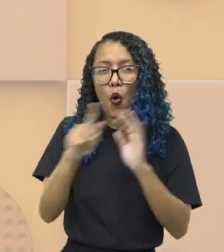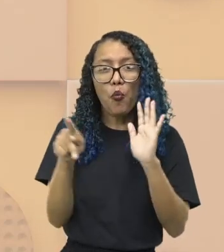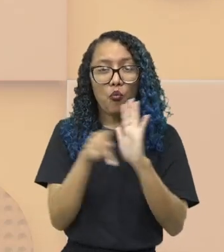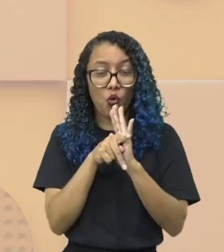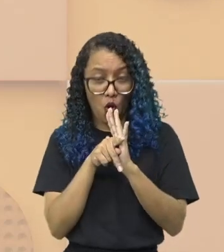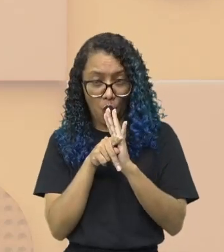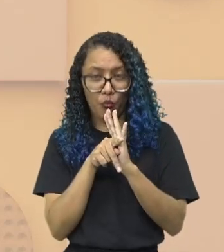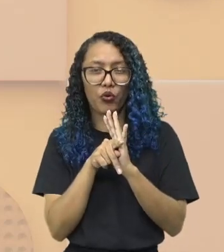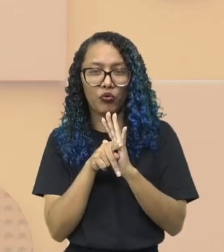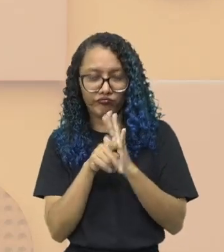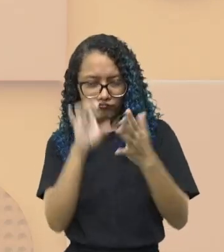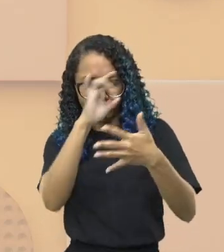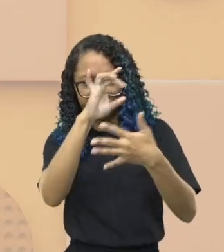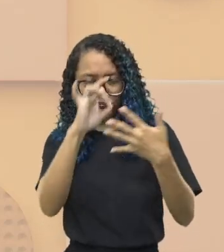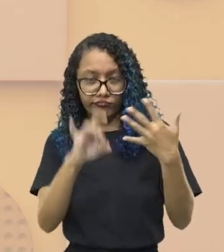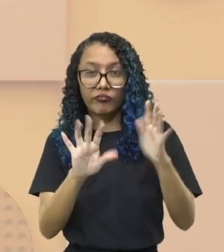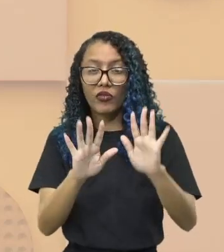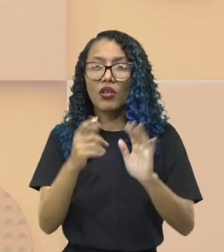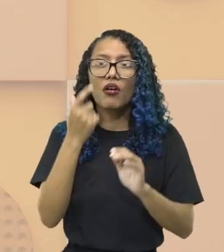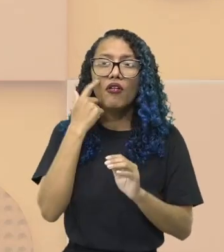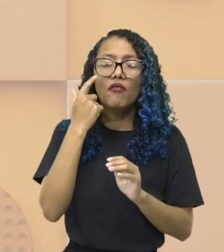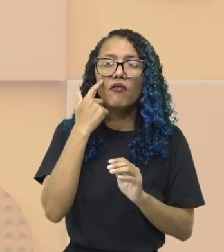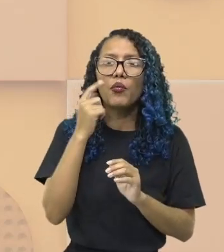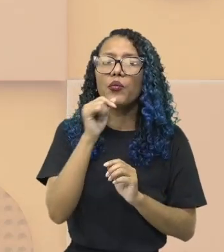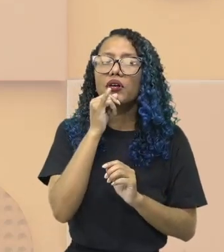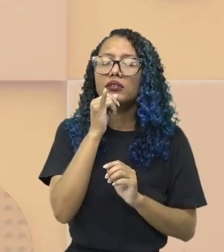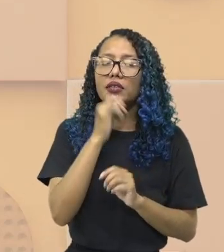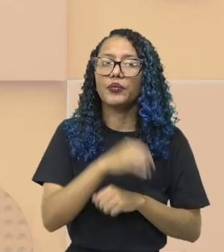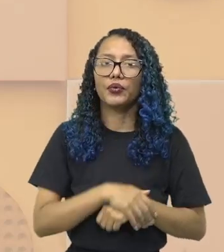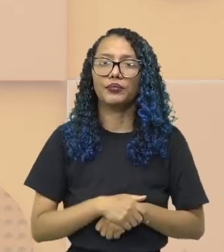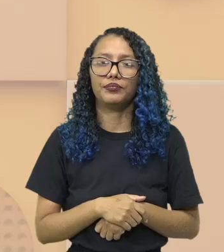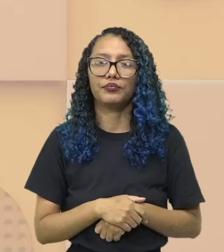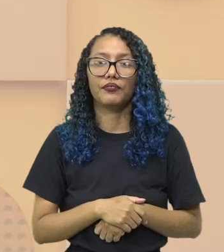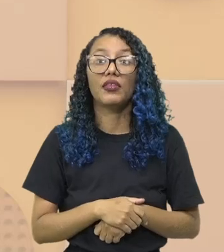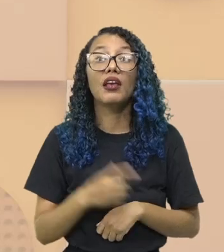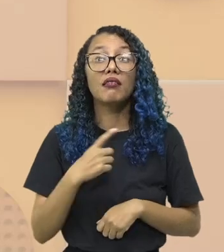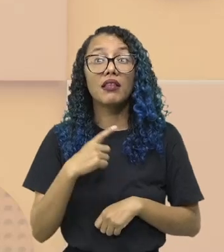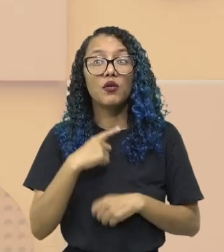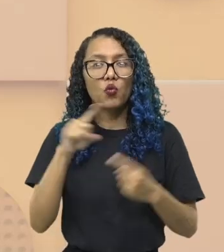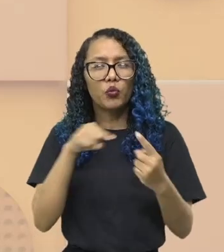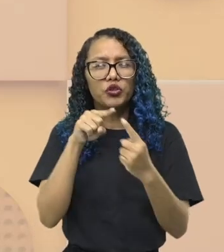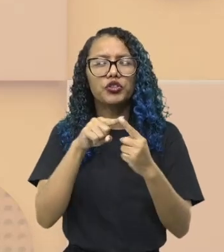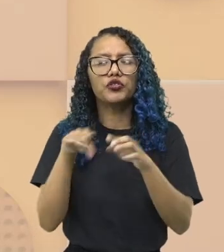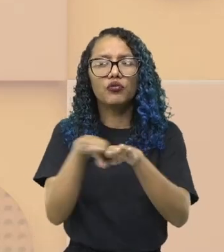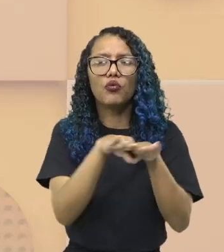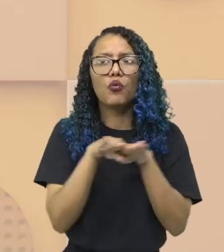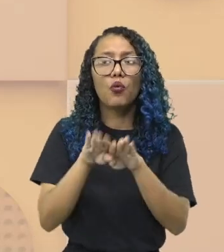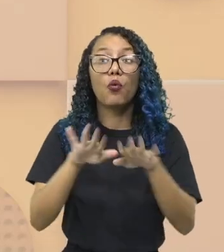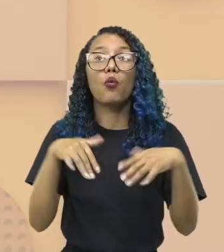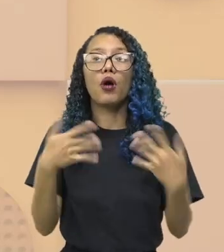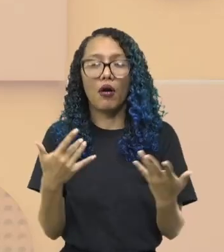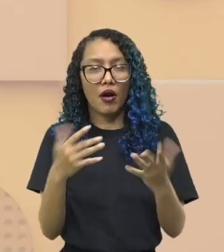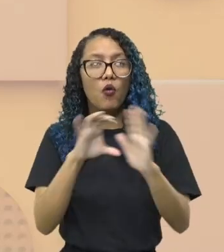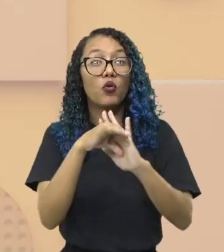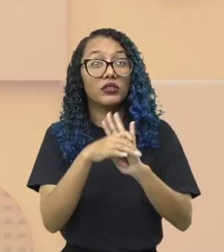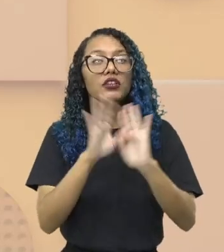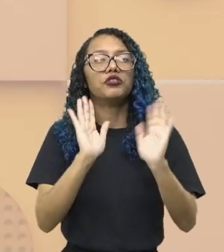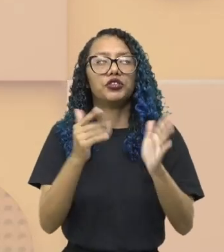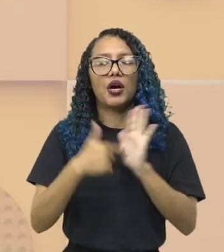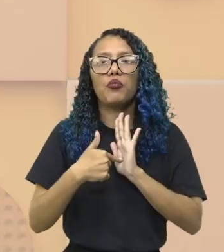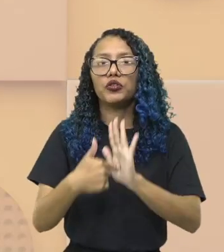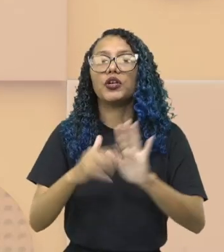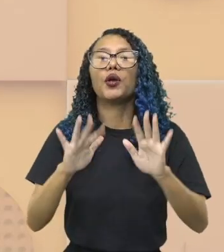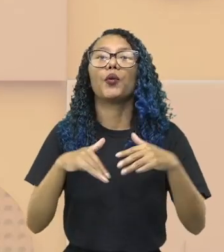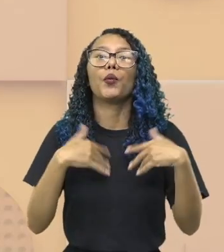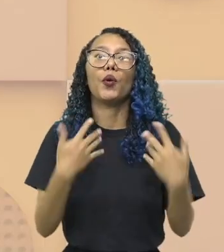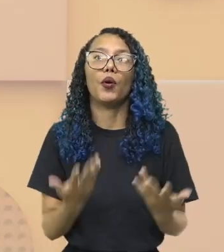a gente vai observar que elas têm um interesse em comum, que é o primeiro conceito que a gente observou, né? Utilizar